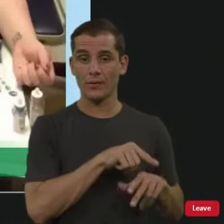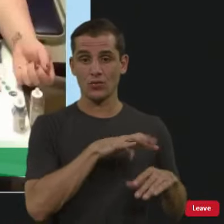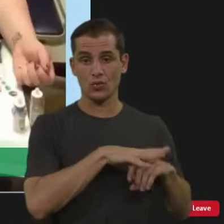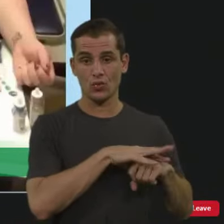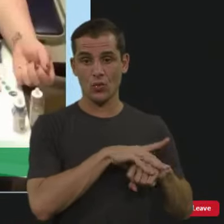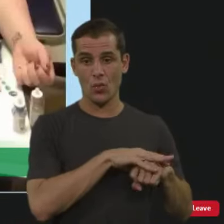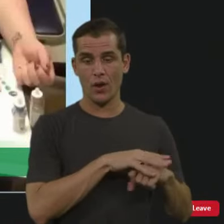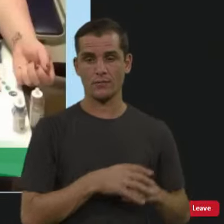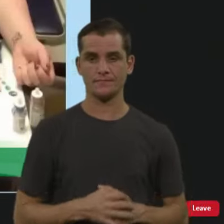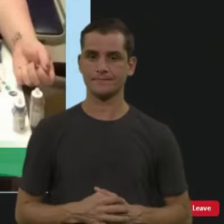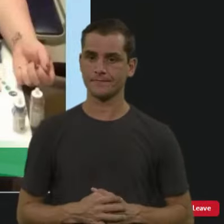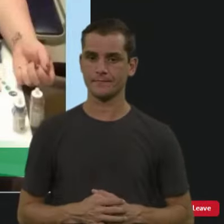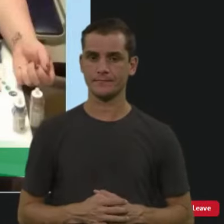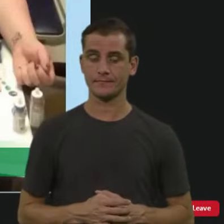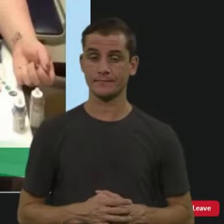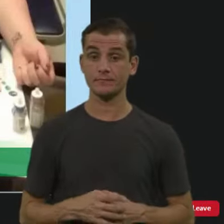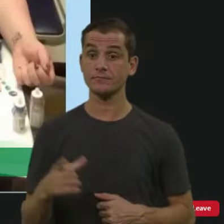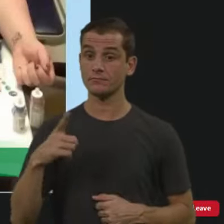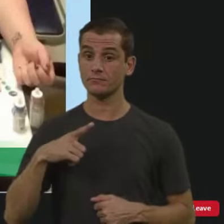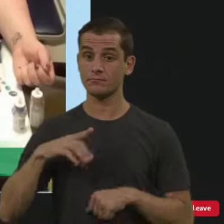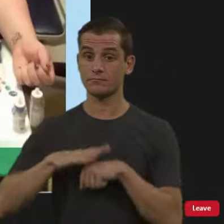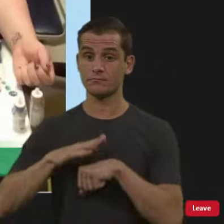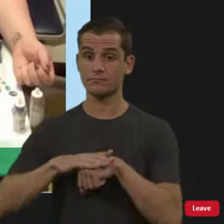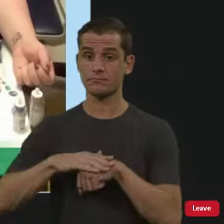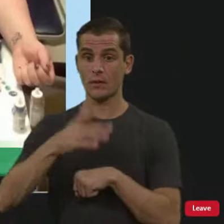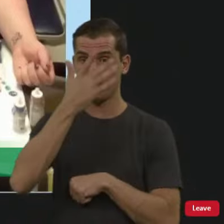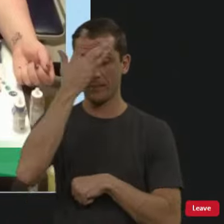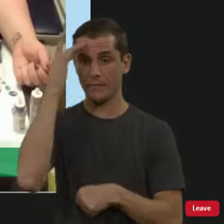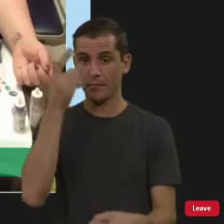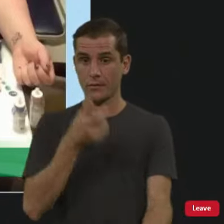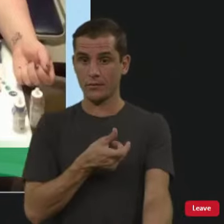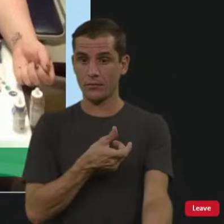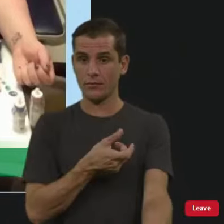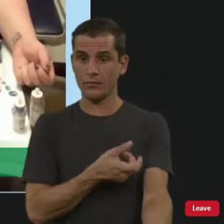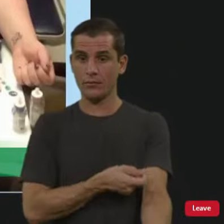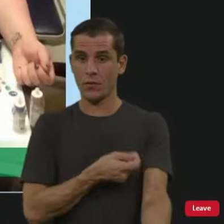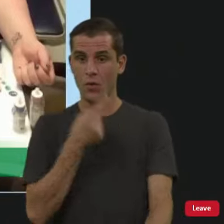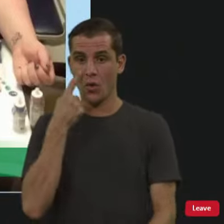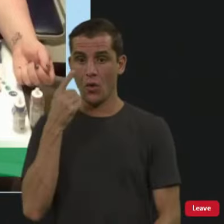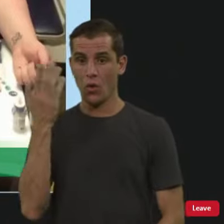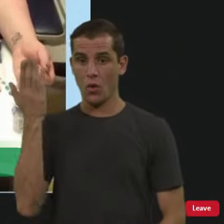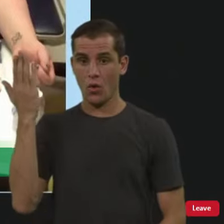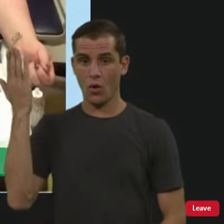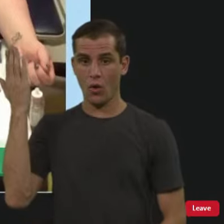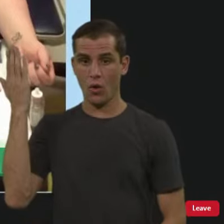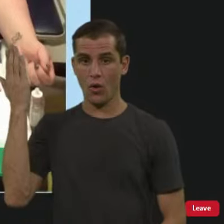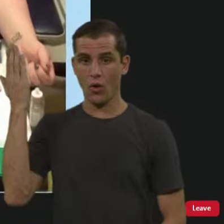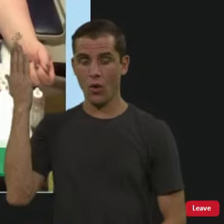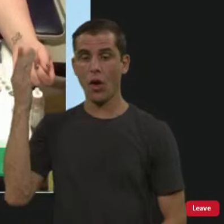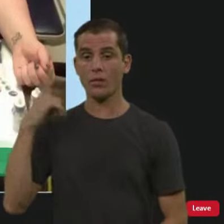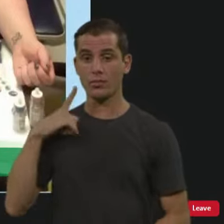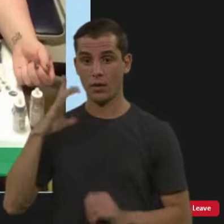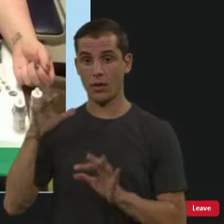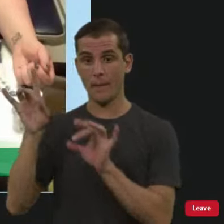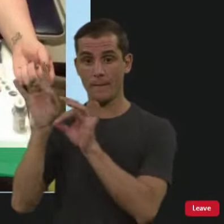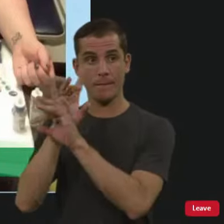Esses medicamentos são autoaplicáveis, então um deles é uma seringuinha que já vem pronta, e